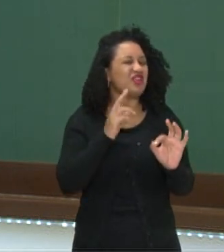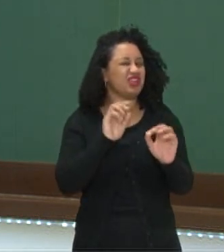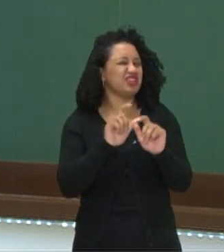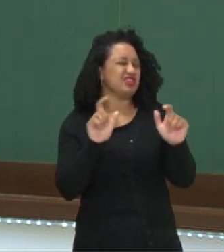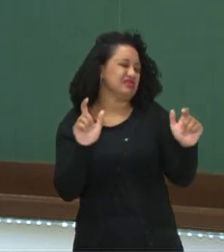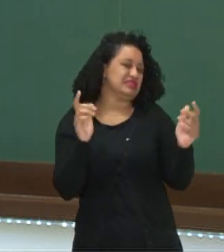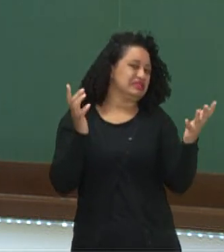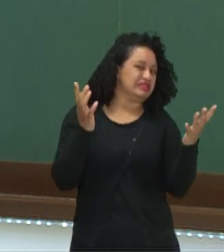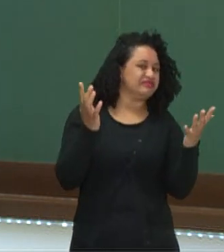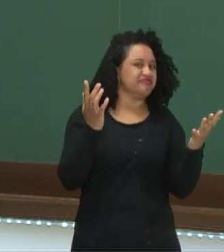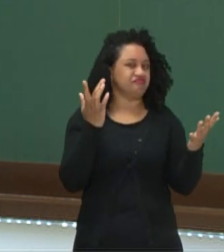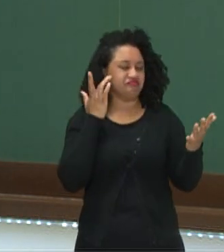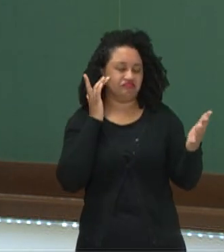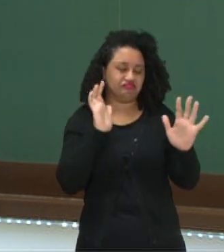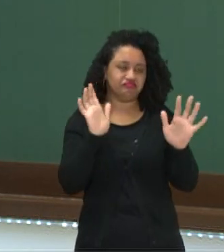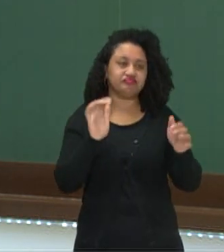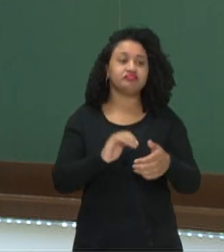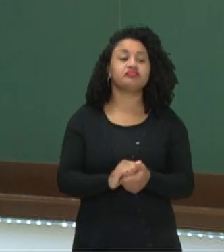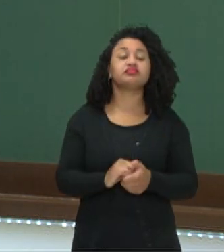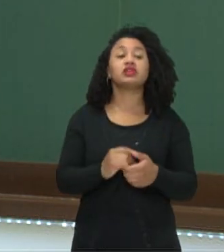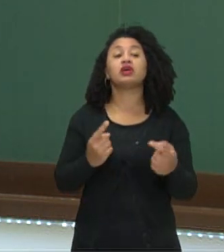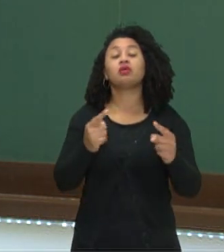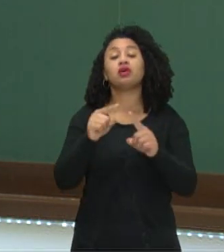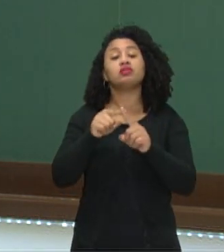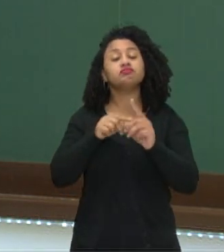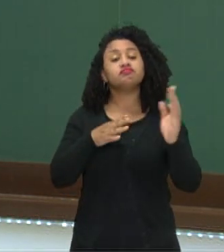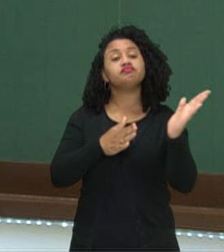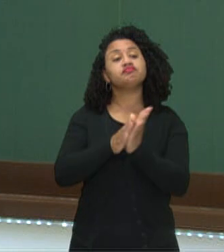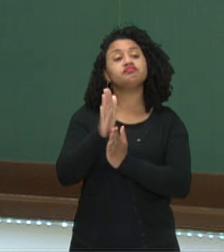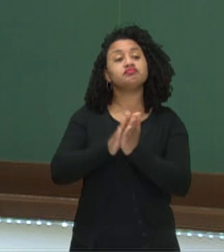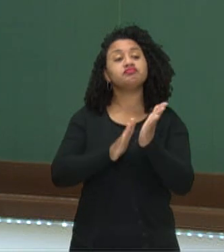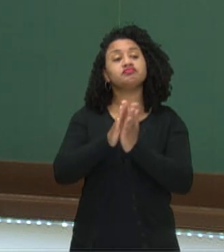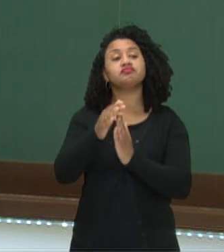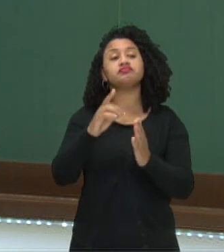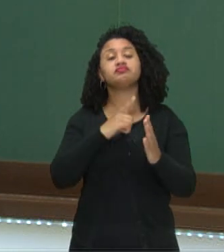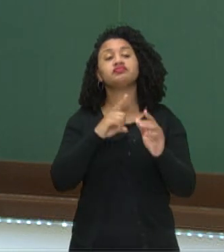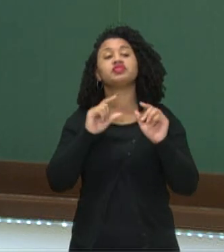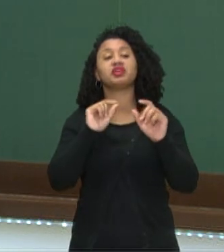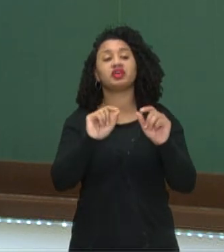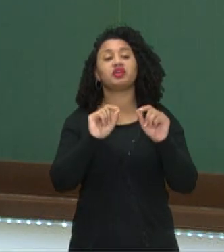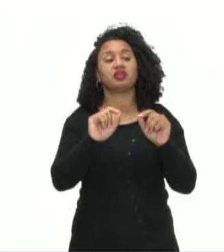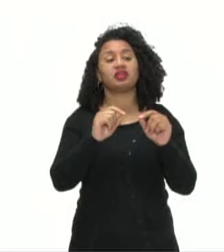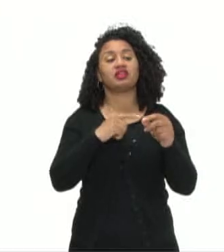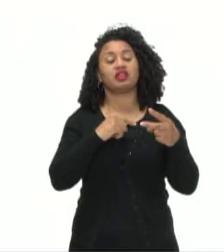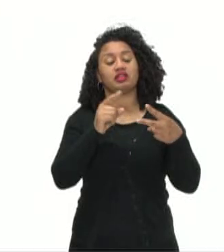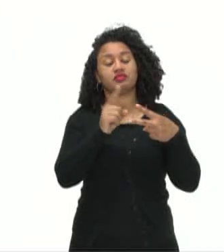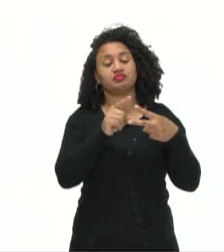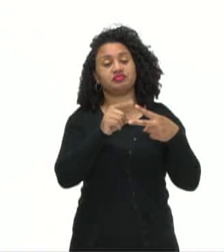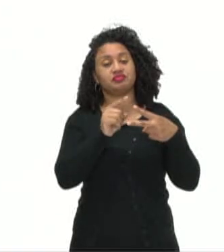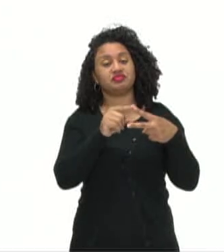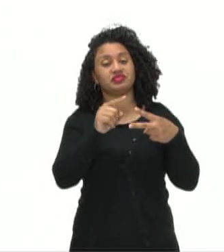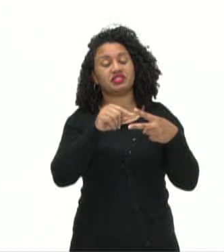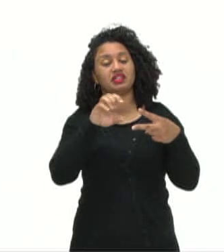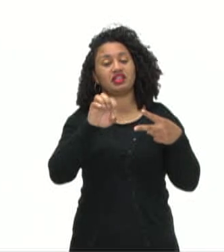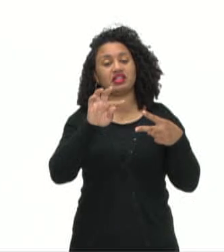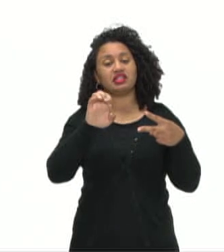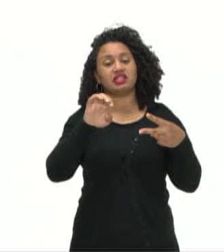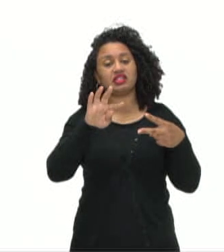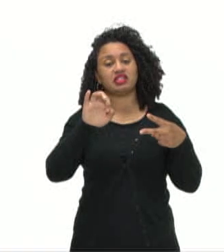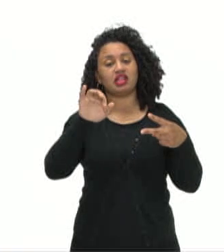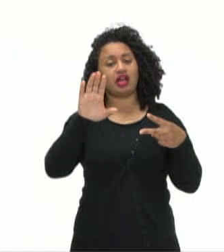né? Pois bem, que tipo de atrito que nós temos aqui? Nós temos do tipo